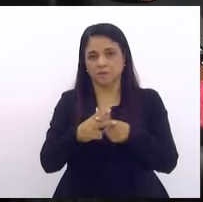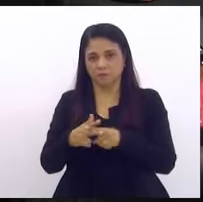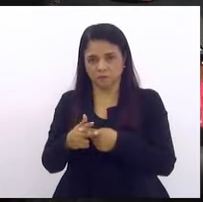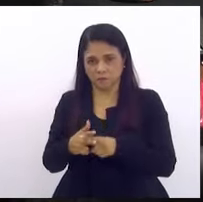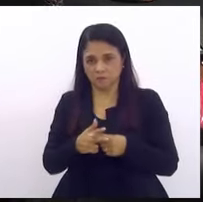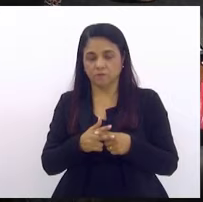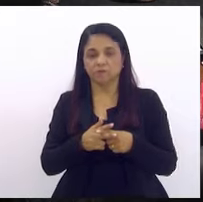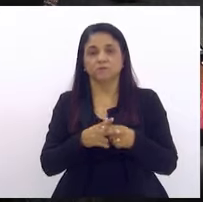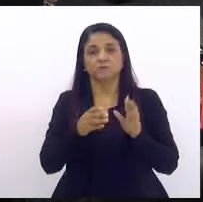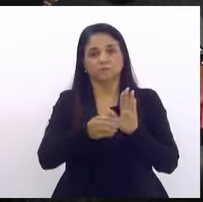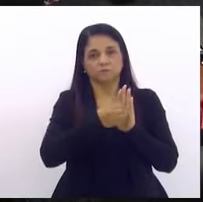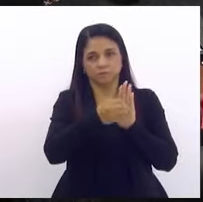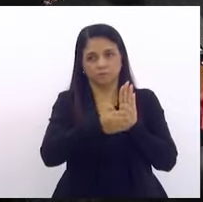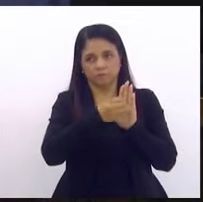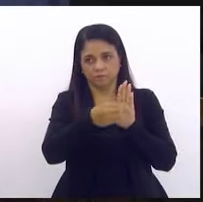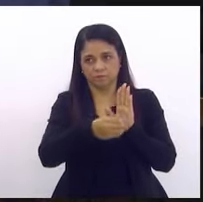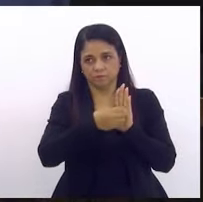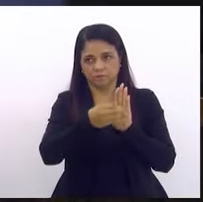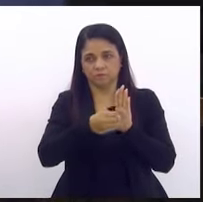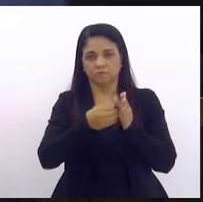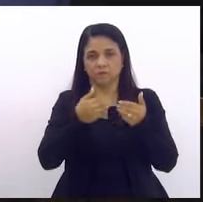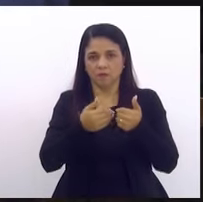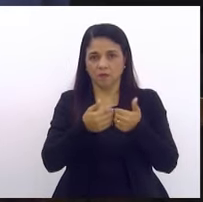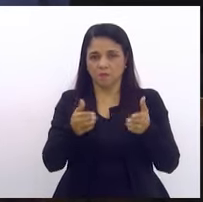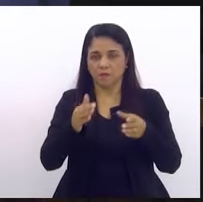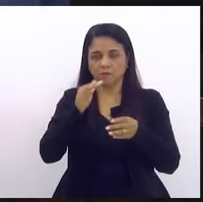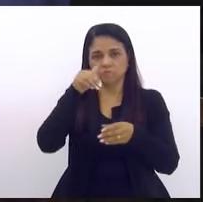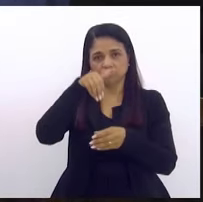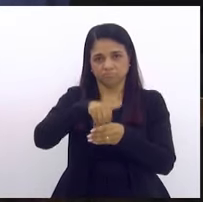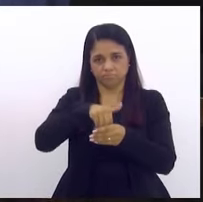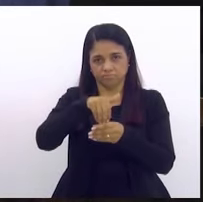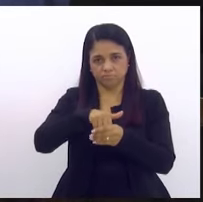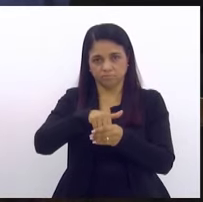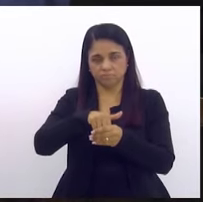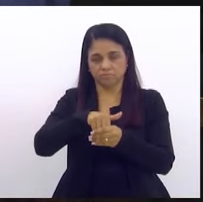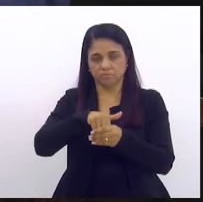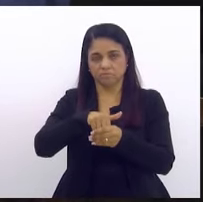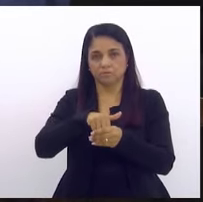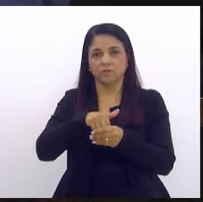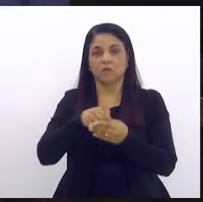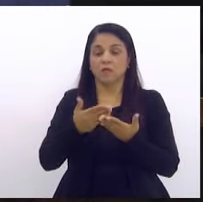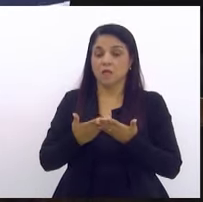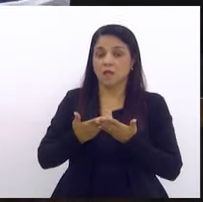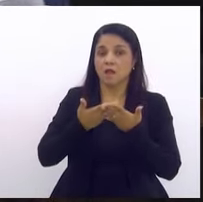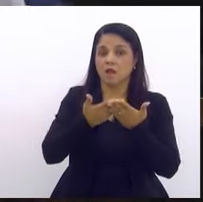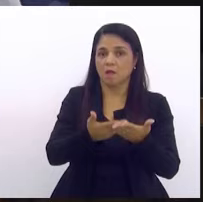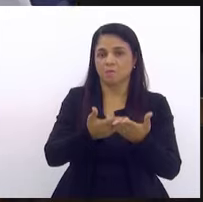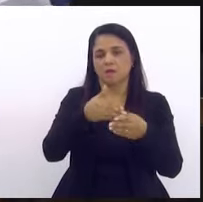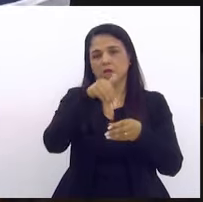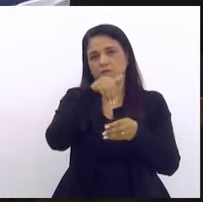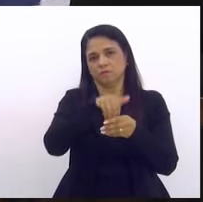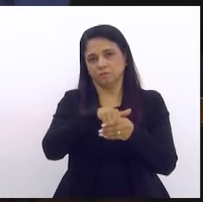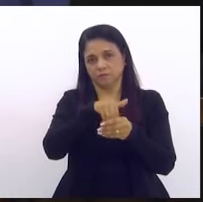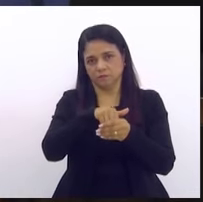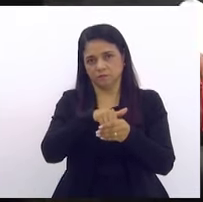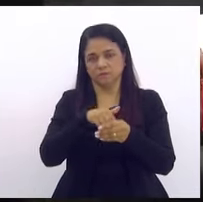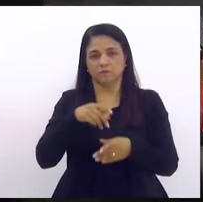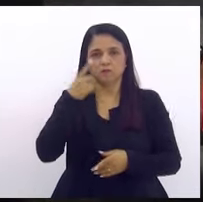Com o parecer emitido, está aberto o processo de votação. Queria encaminhar a votação, senhor. Deputado Luiz Paulo, por